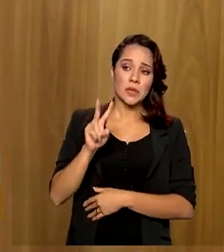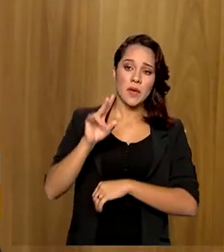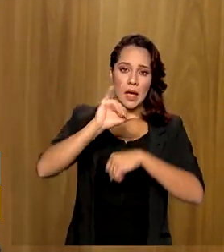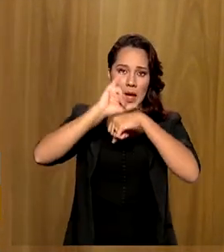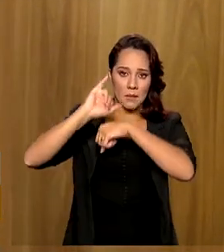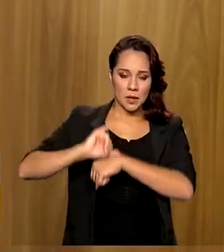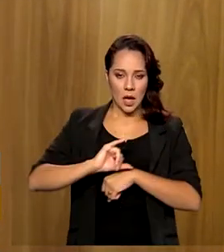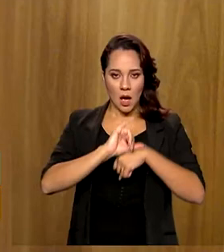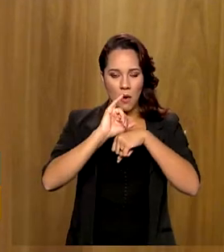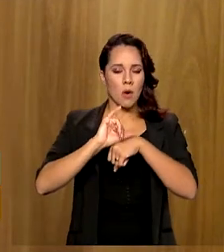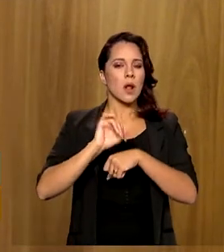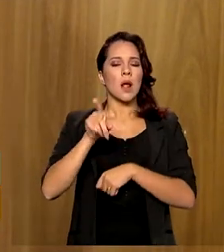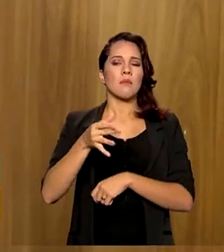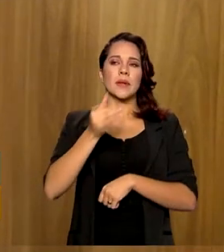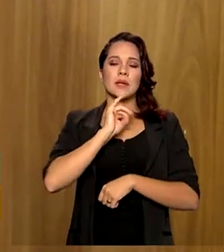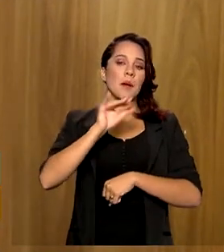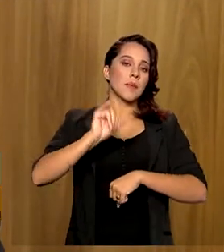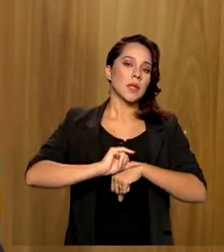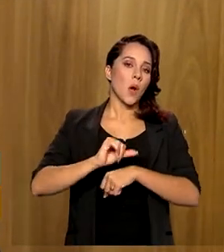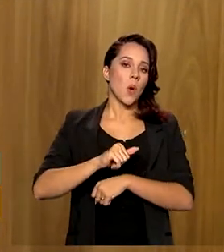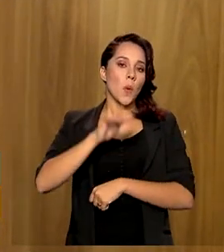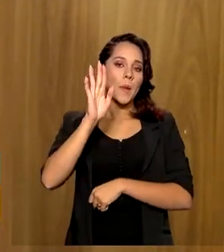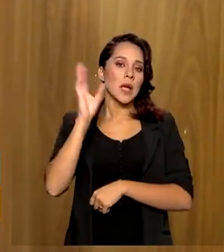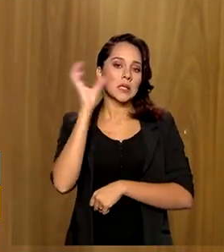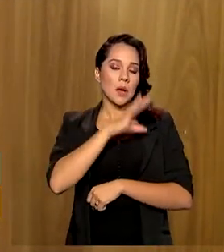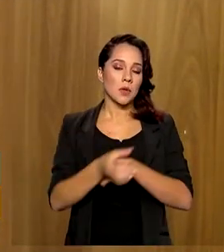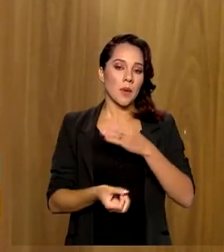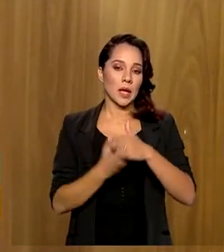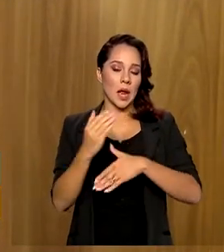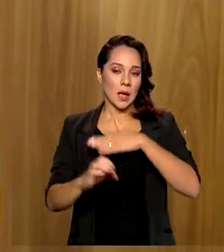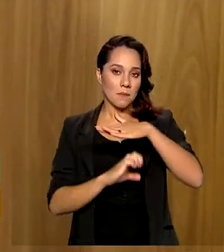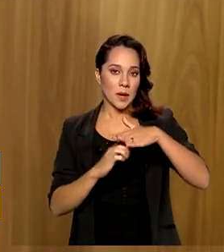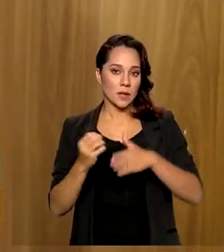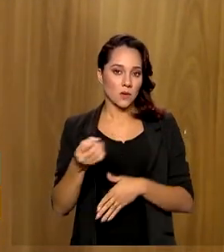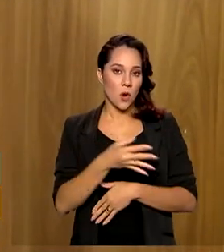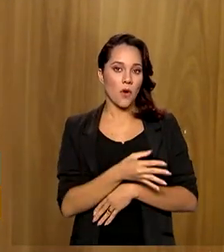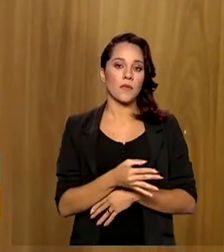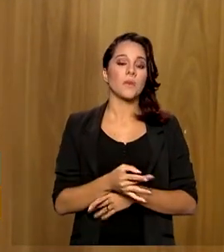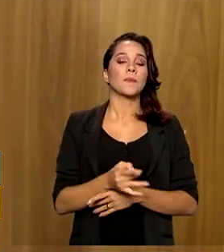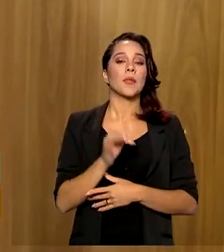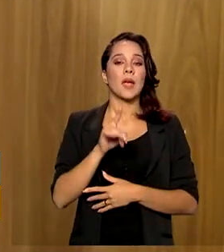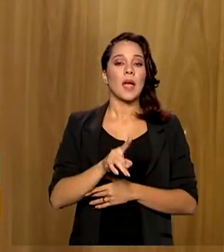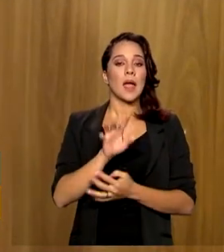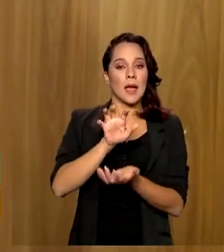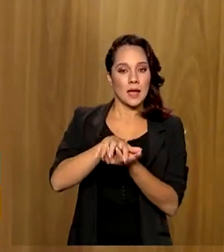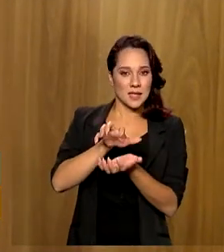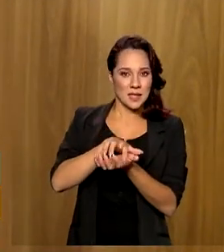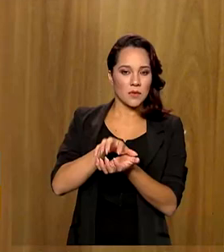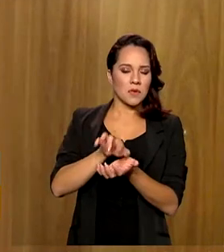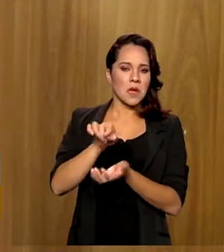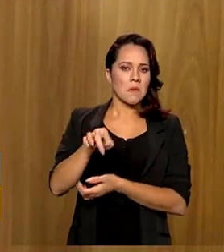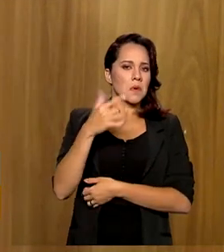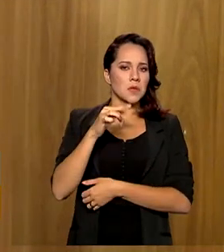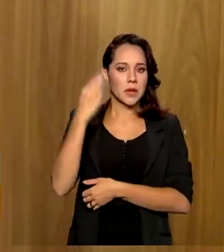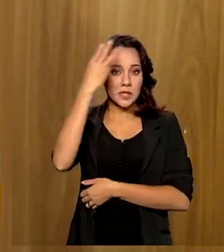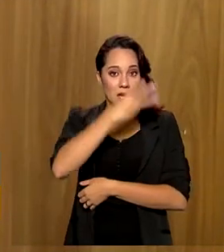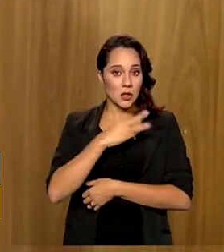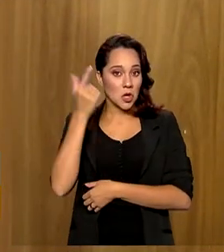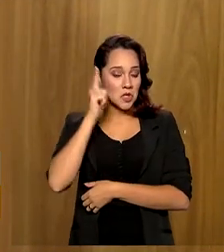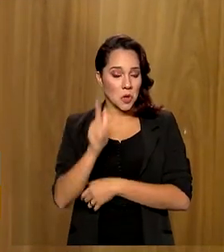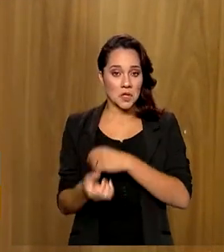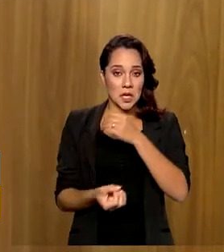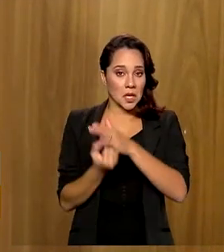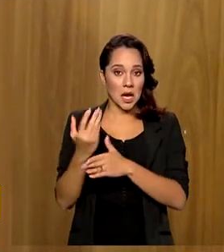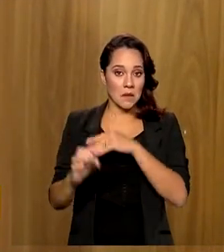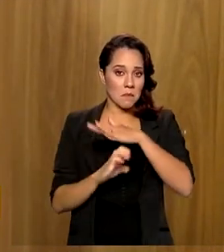capitais, a capital com maior velocidade de criação de uma nova empresa é justamente Recife. Você cria uma empresa em média em Recife em 3 horas. Quer